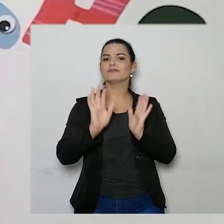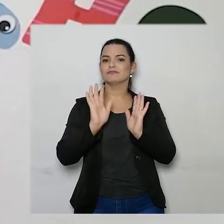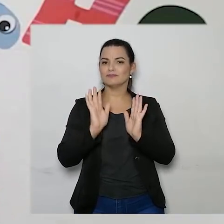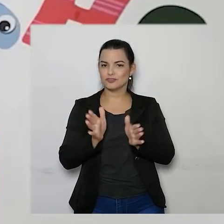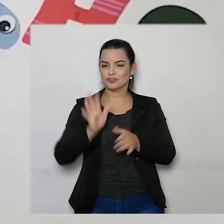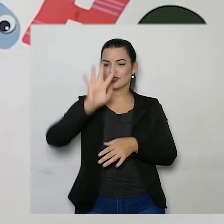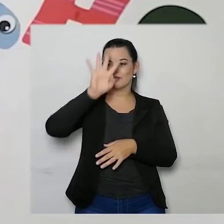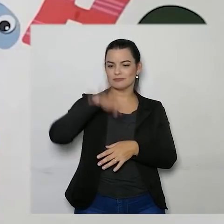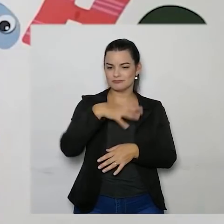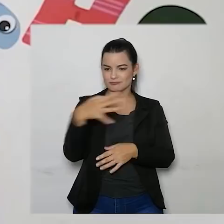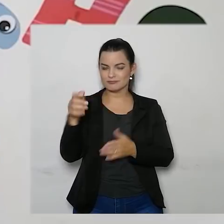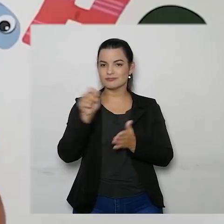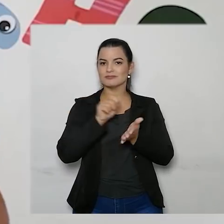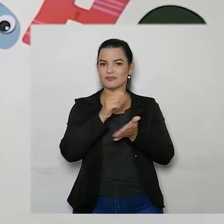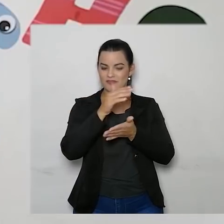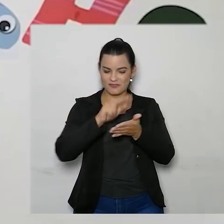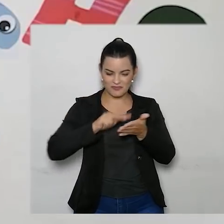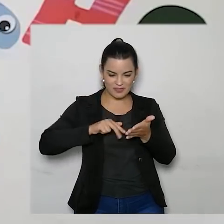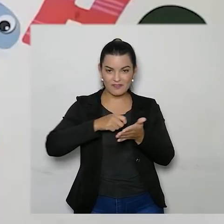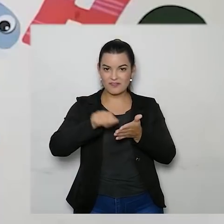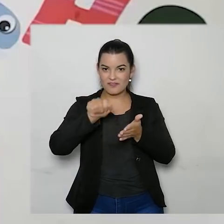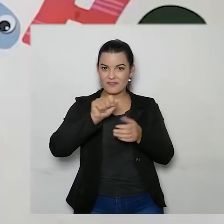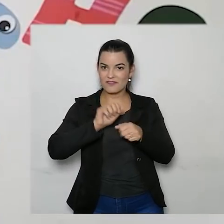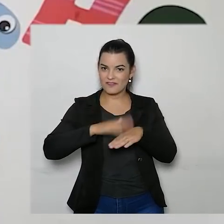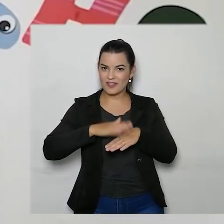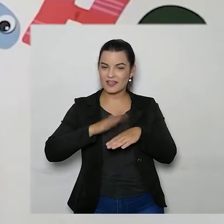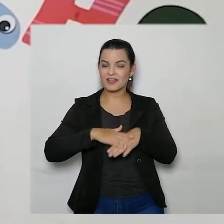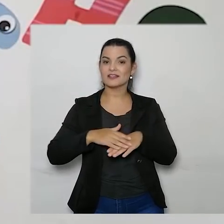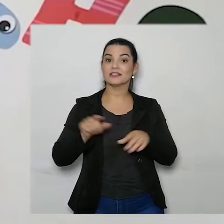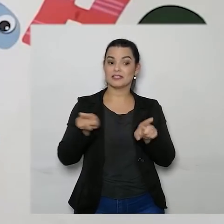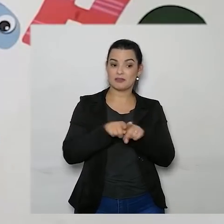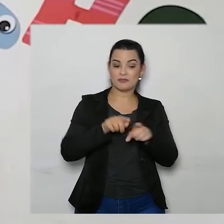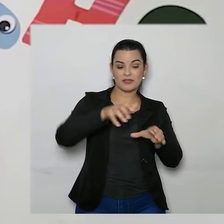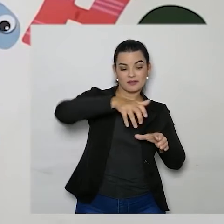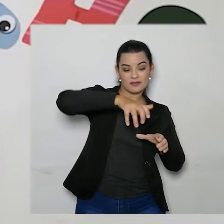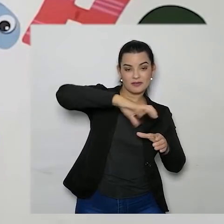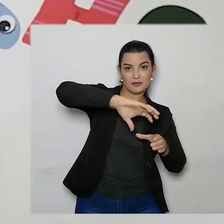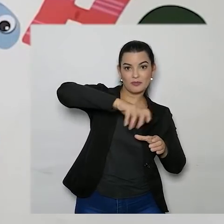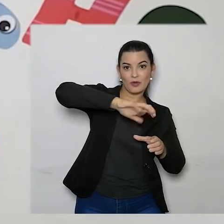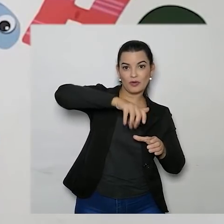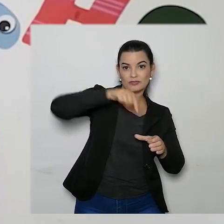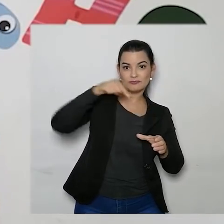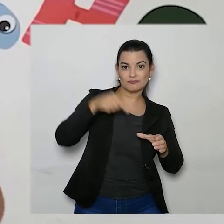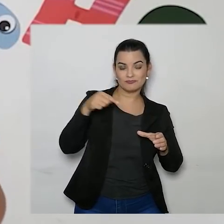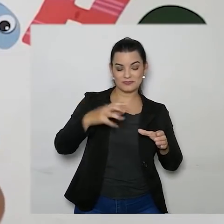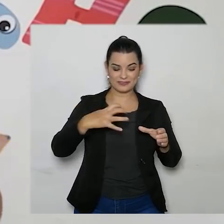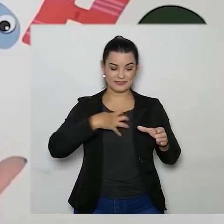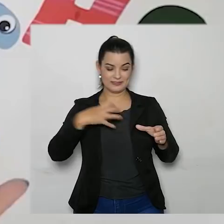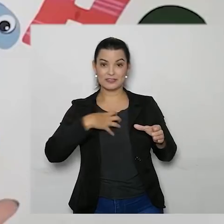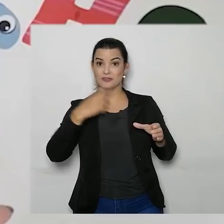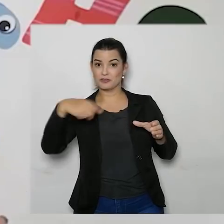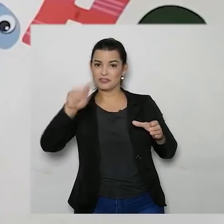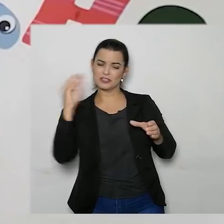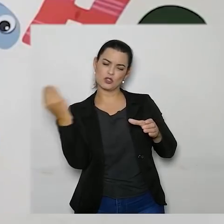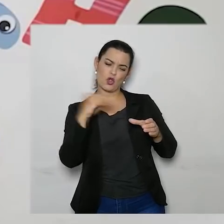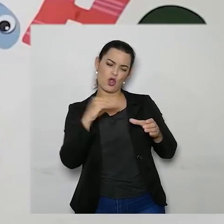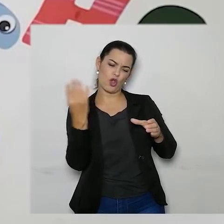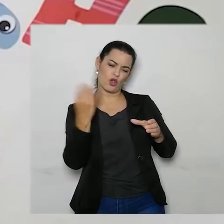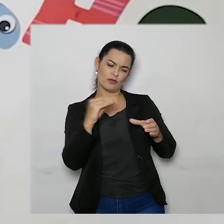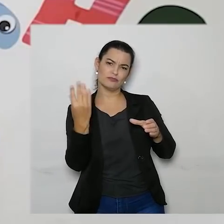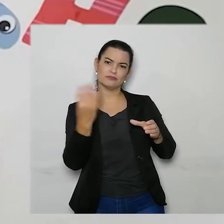tabelas que vocês produziram, tem o pote dos sentimentos que vocês depositaram lá, muitas